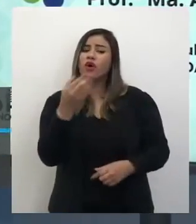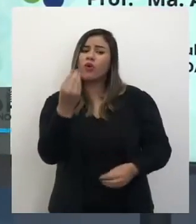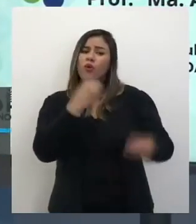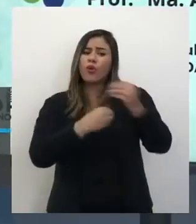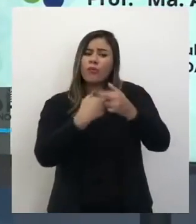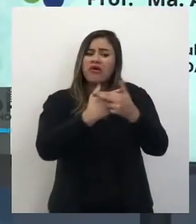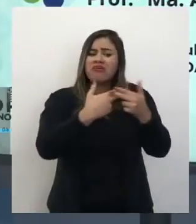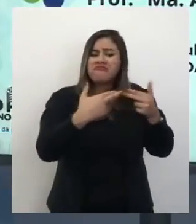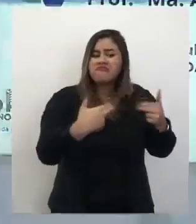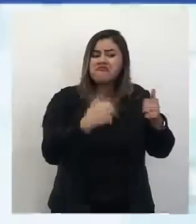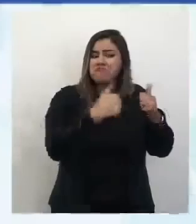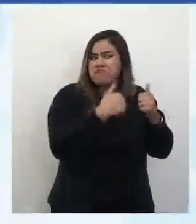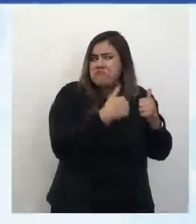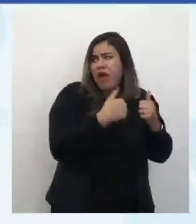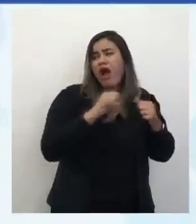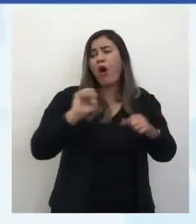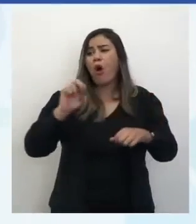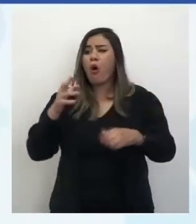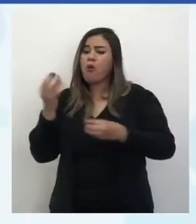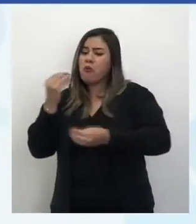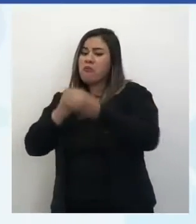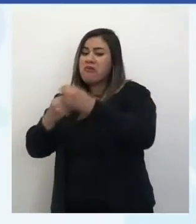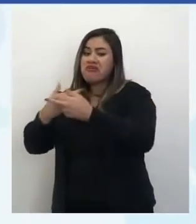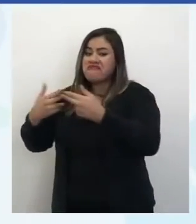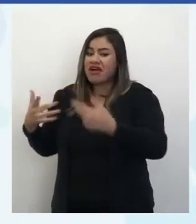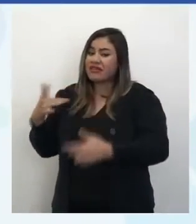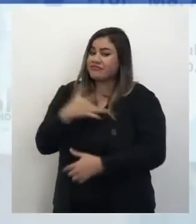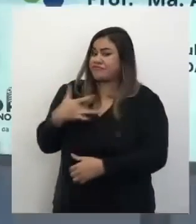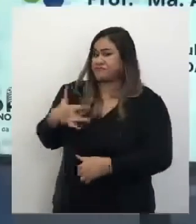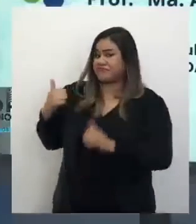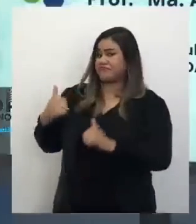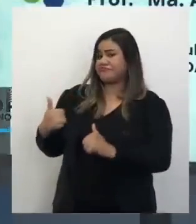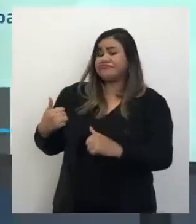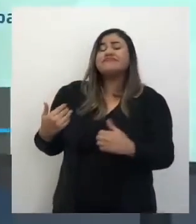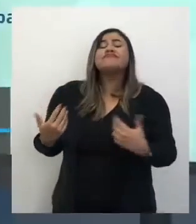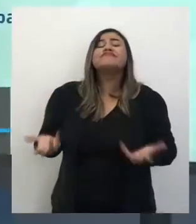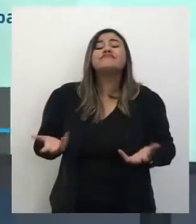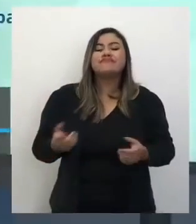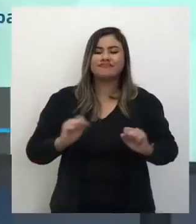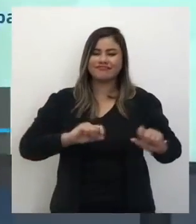ou saudavelmente? Próximo slide, vamos lá.